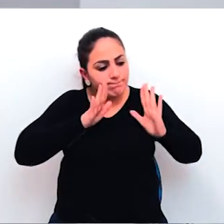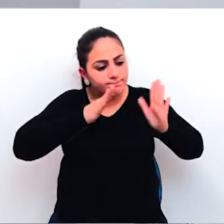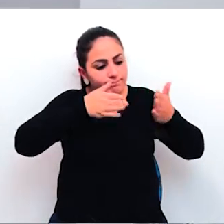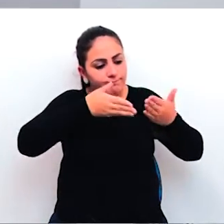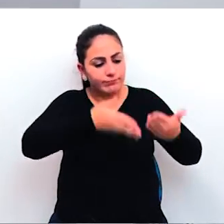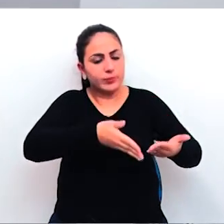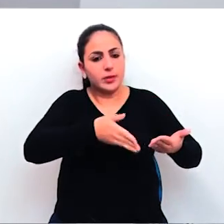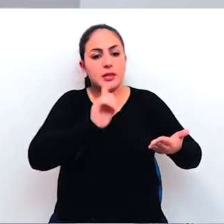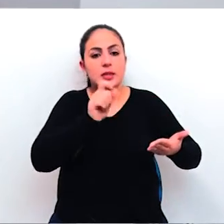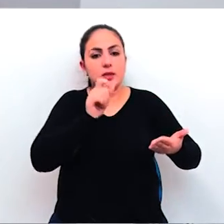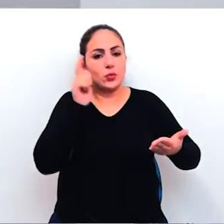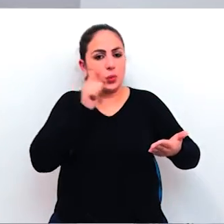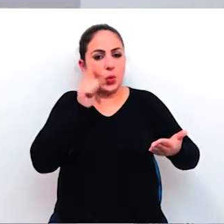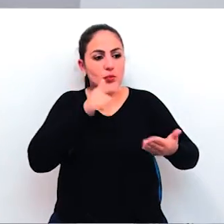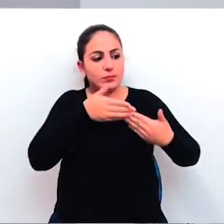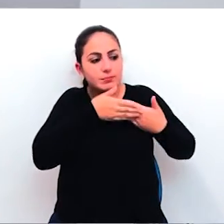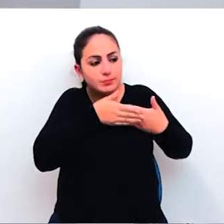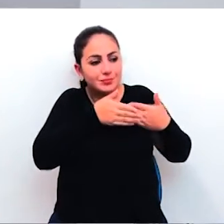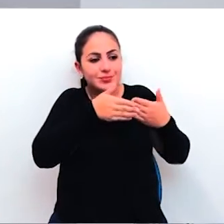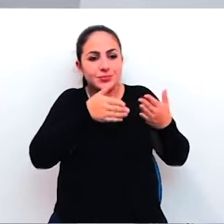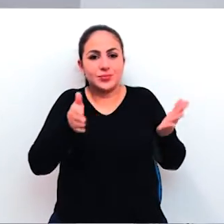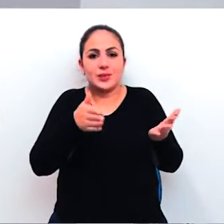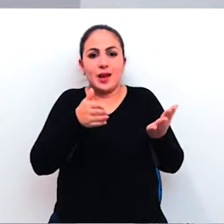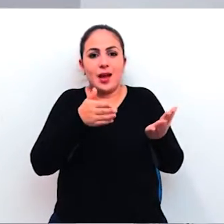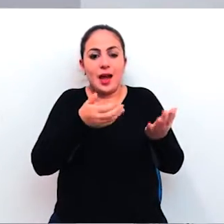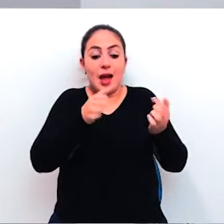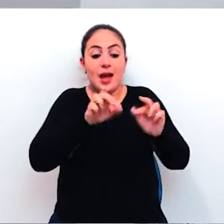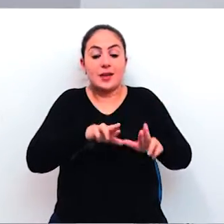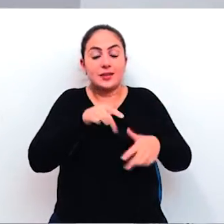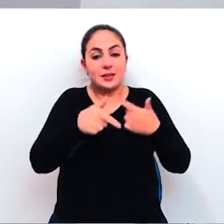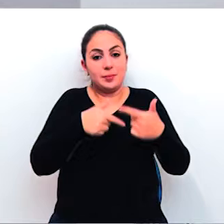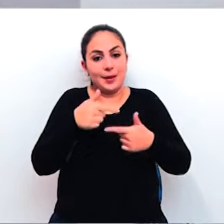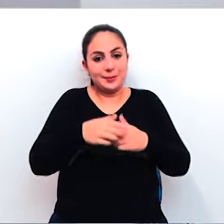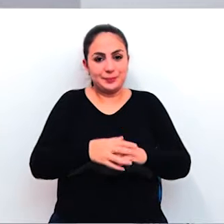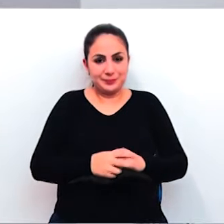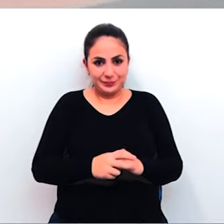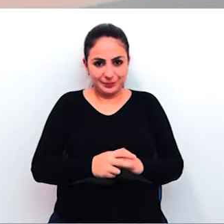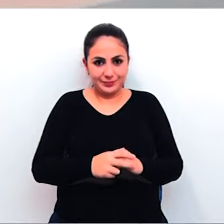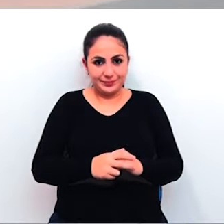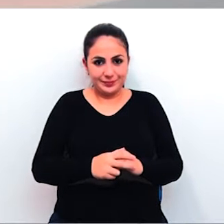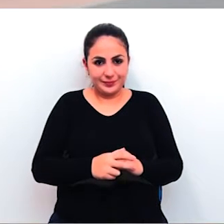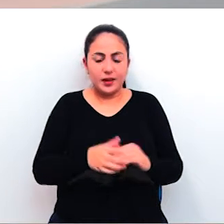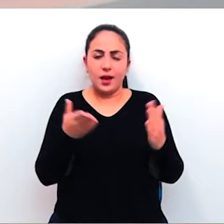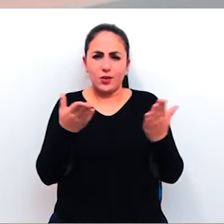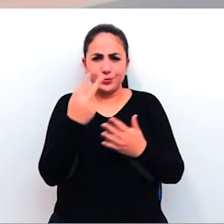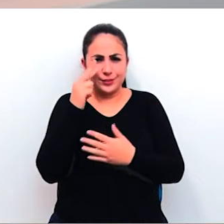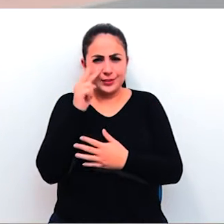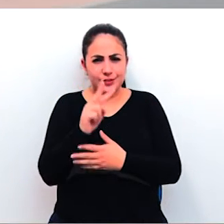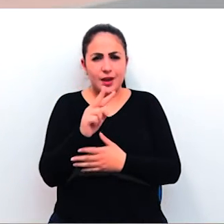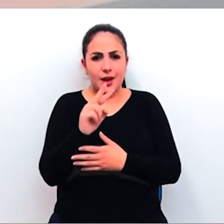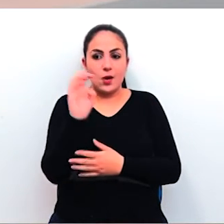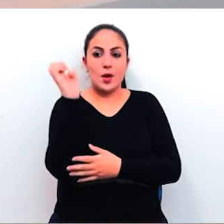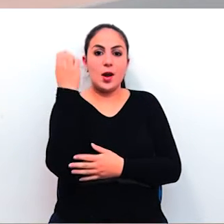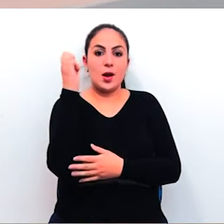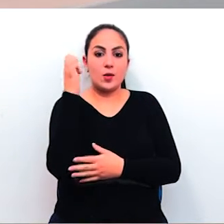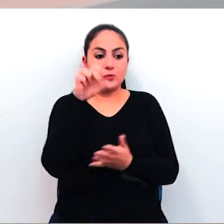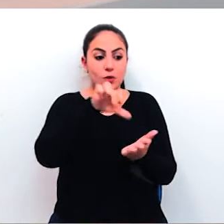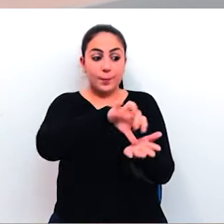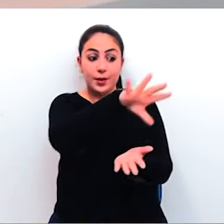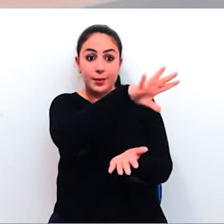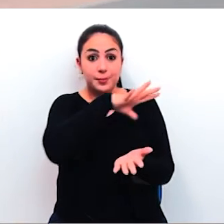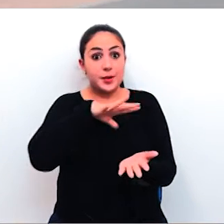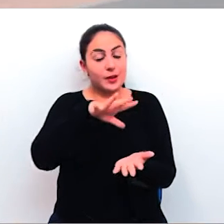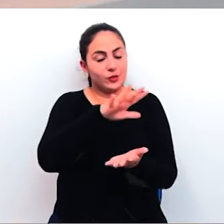seriamente piamente que iremos abrir mais um nicho de mercado na nossa cidade e nesta edição você assiste ao